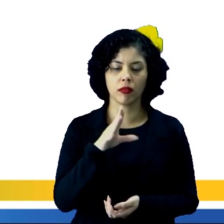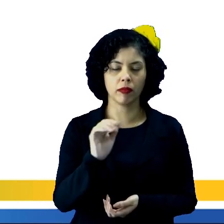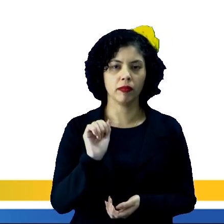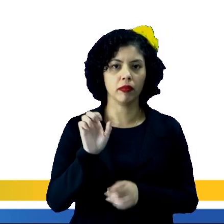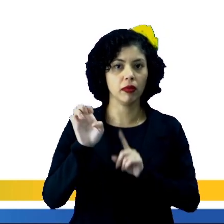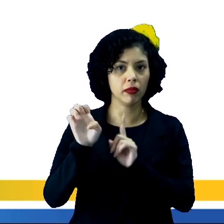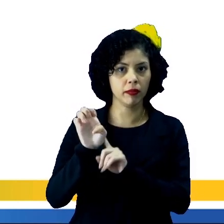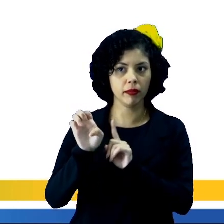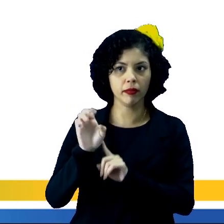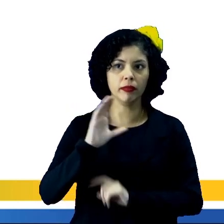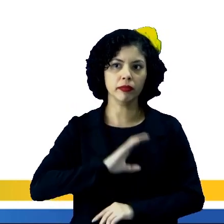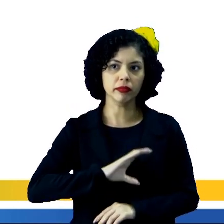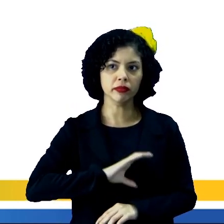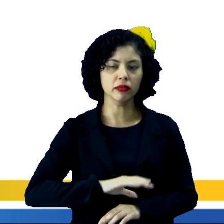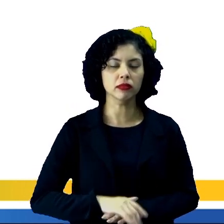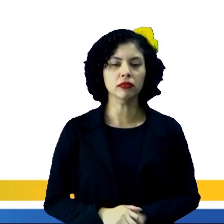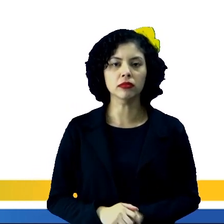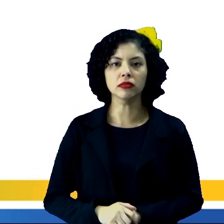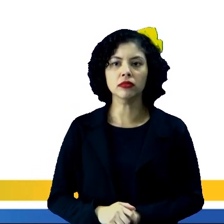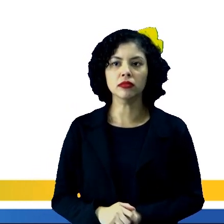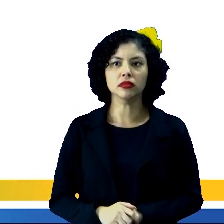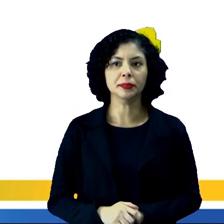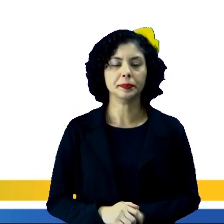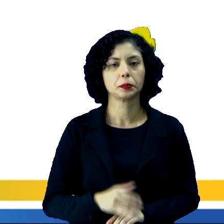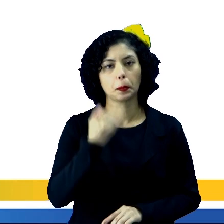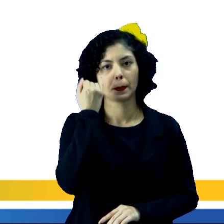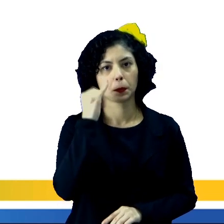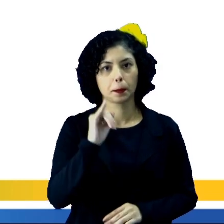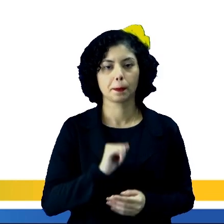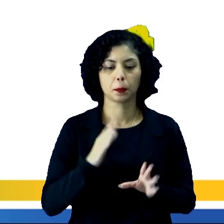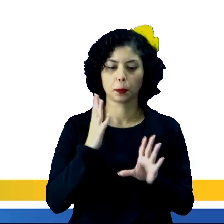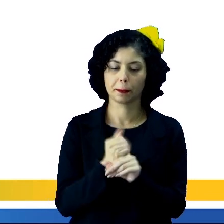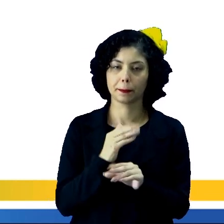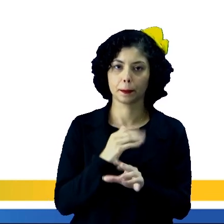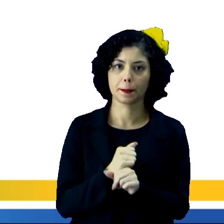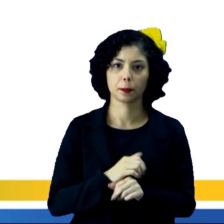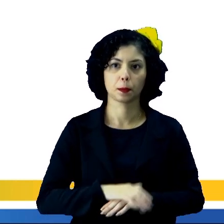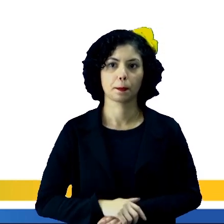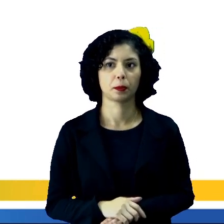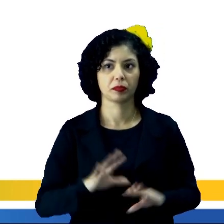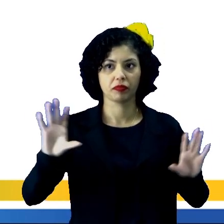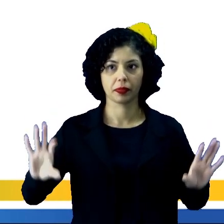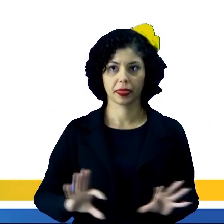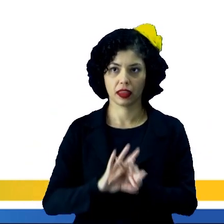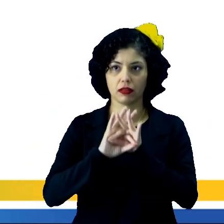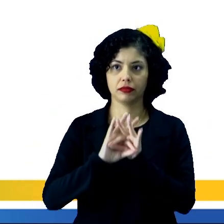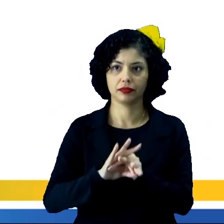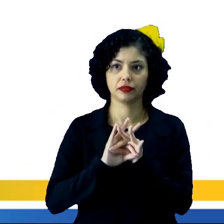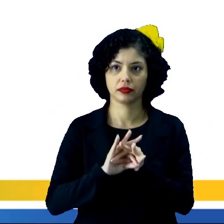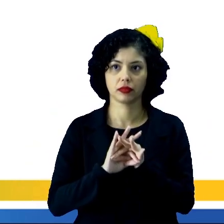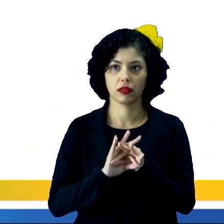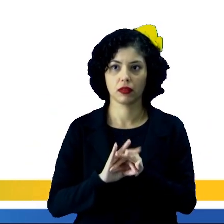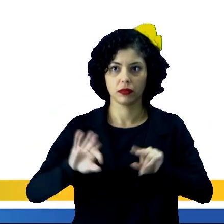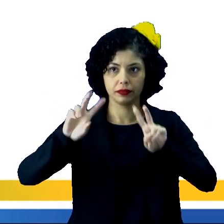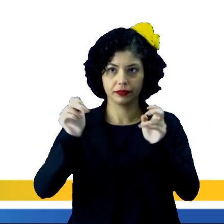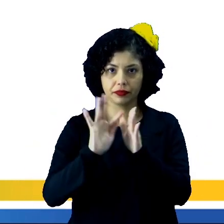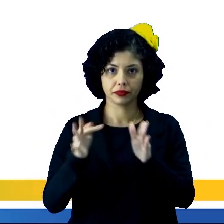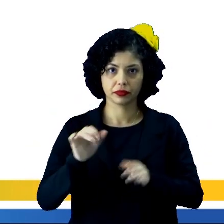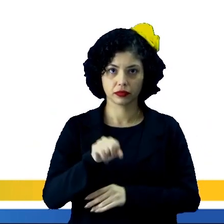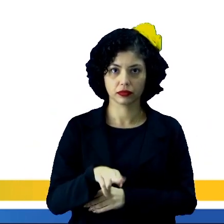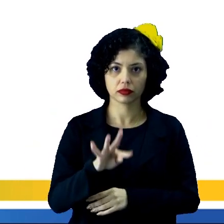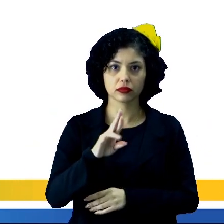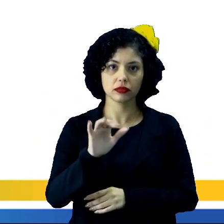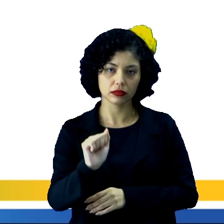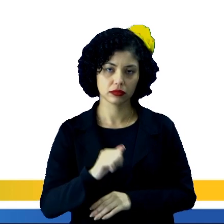e em português, ok? Exprimindo a ideia de soma, adição, ligando termos de uma função